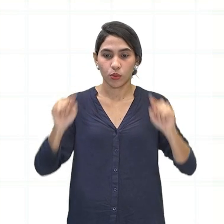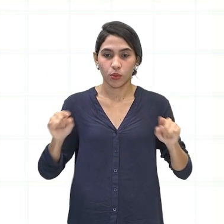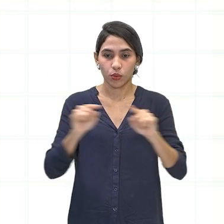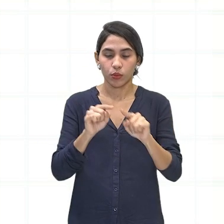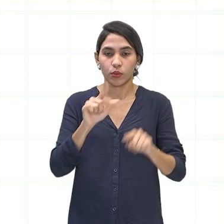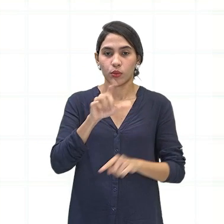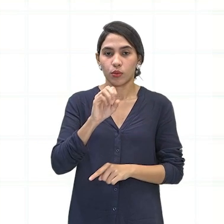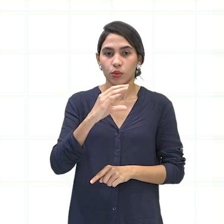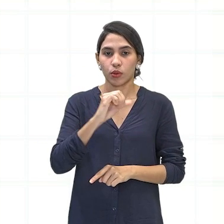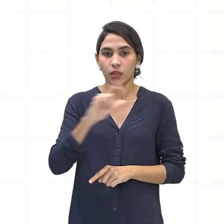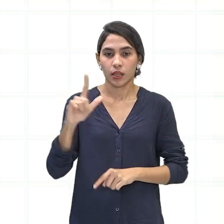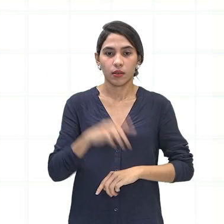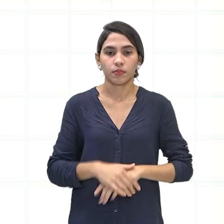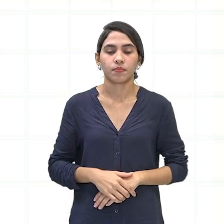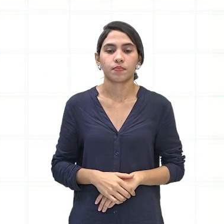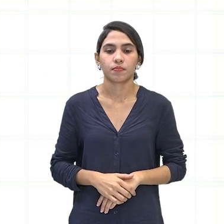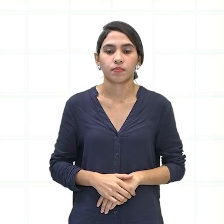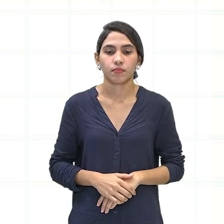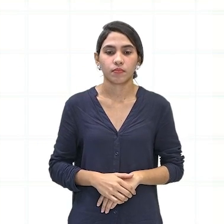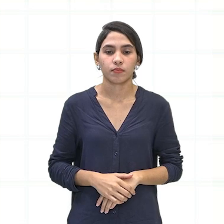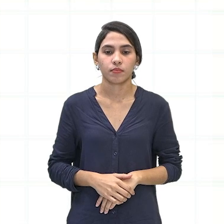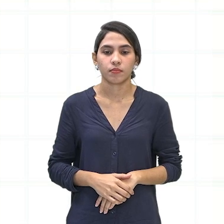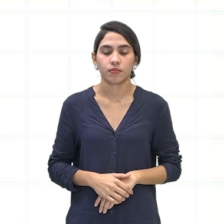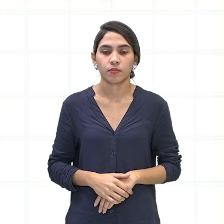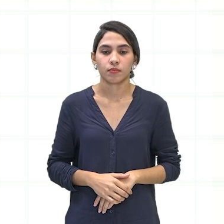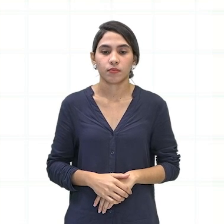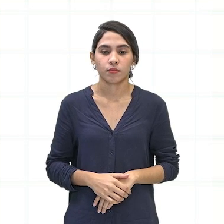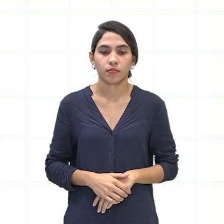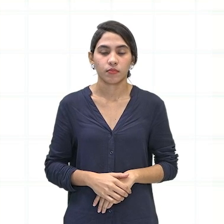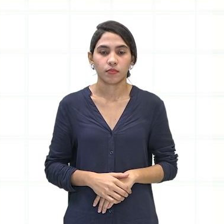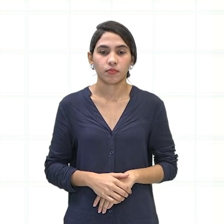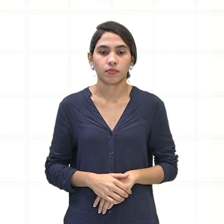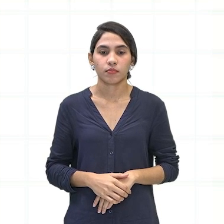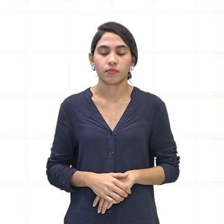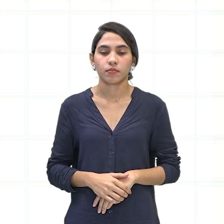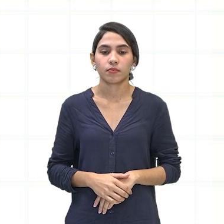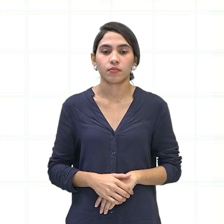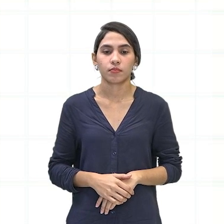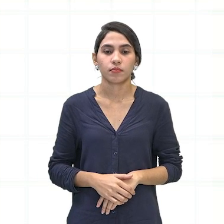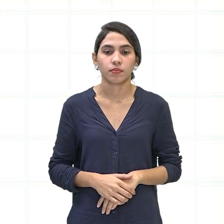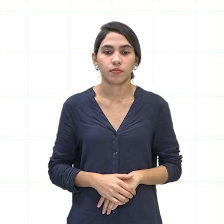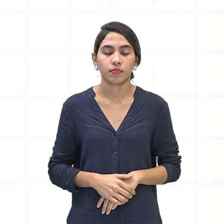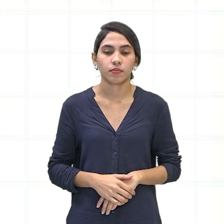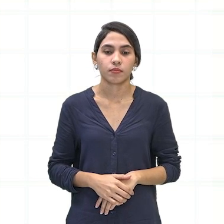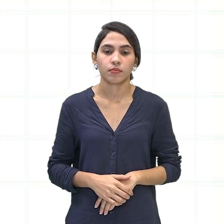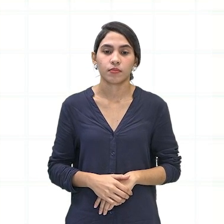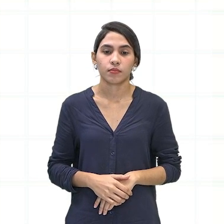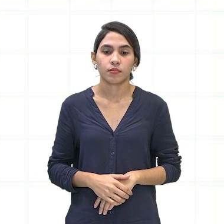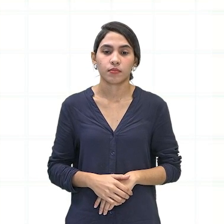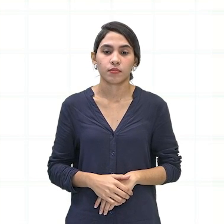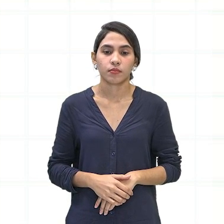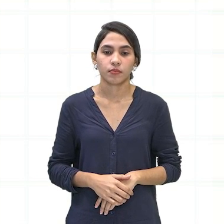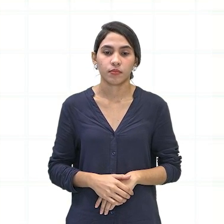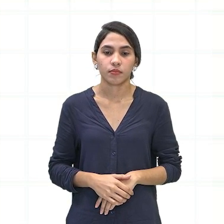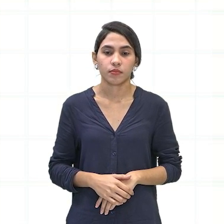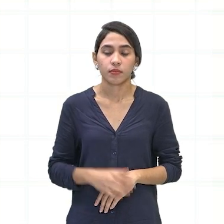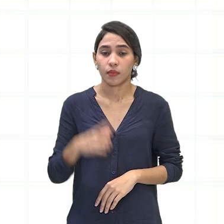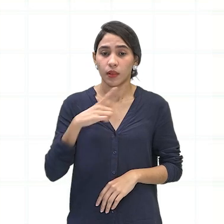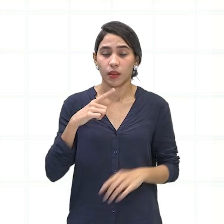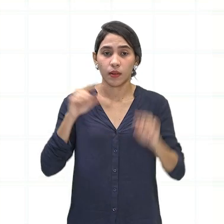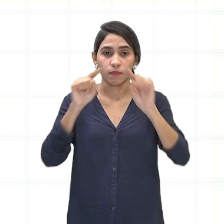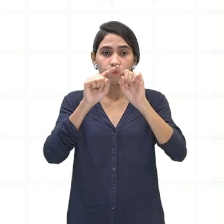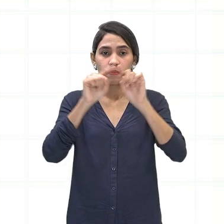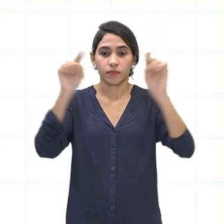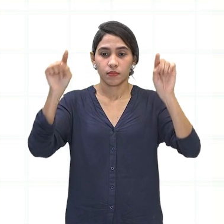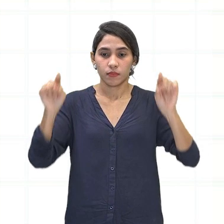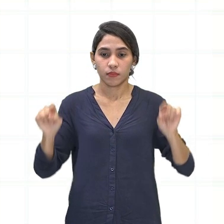área de combate do Kendo, né? Nós temos, então, essa área, né,